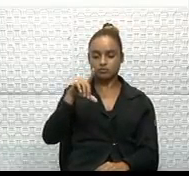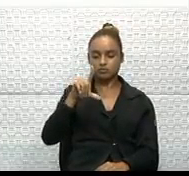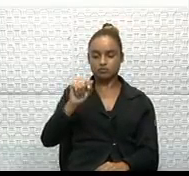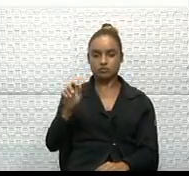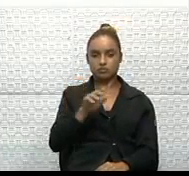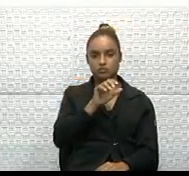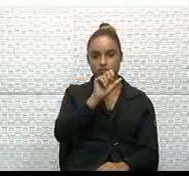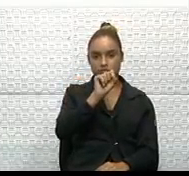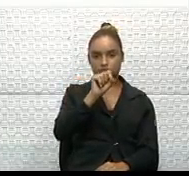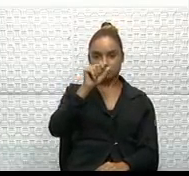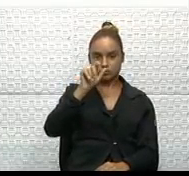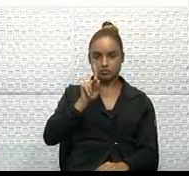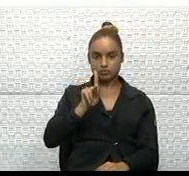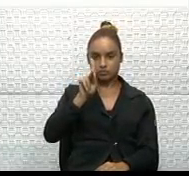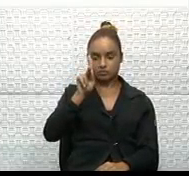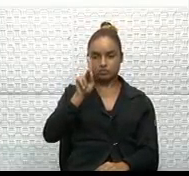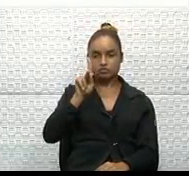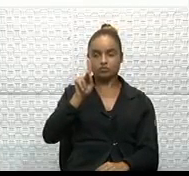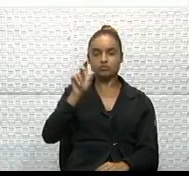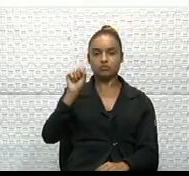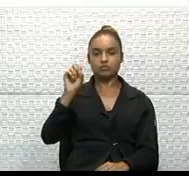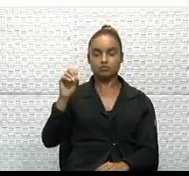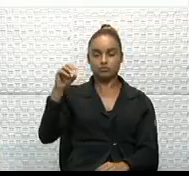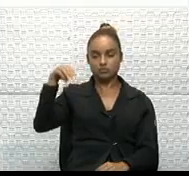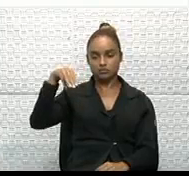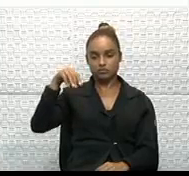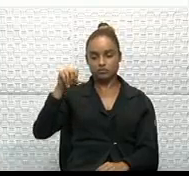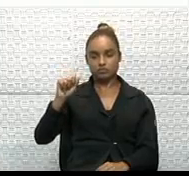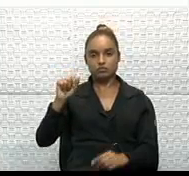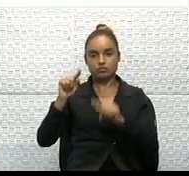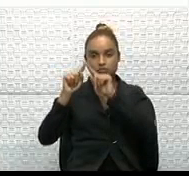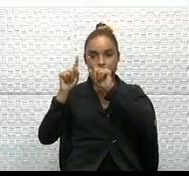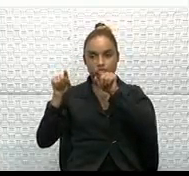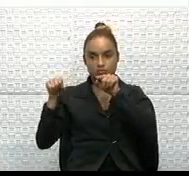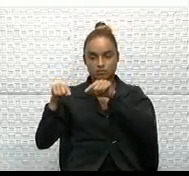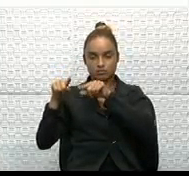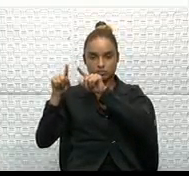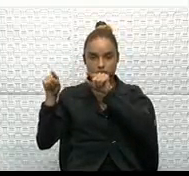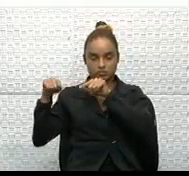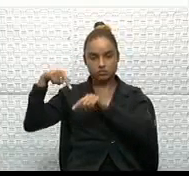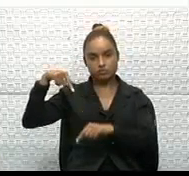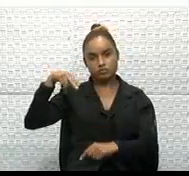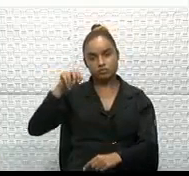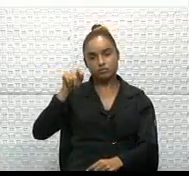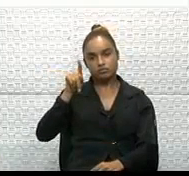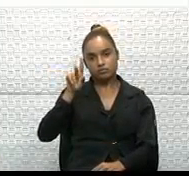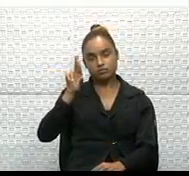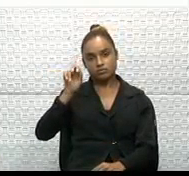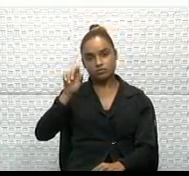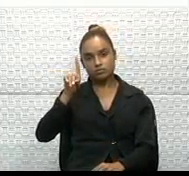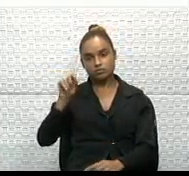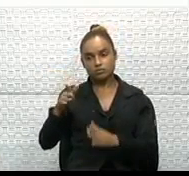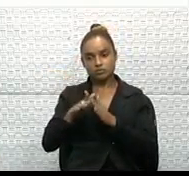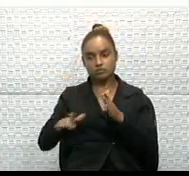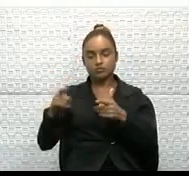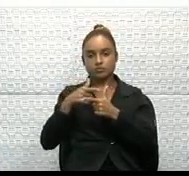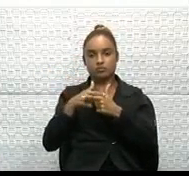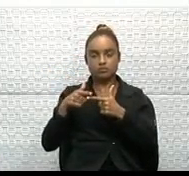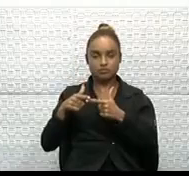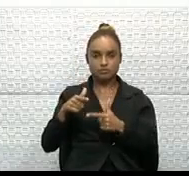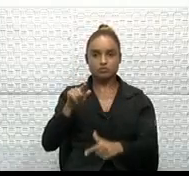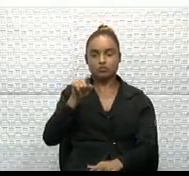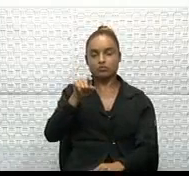de xy, SQ é o que nós chamamos de soma dos quadrados. Nós vamos aprender também a calcular esse SQ, dividido pela